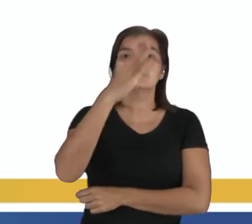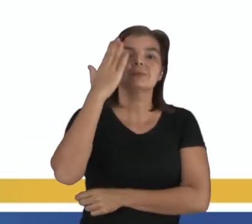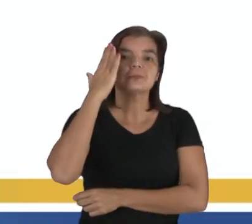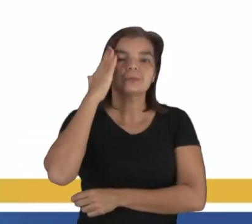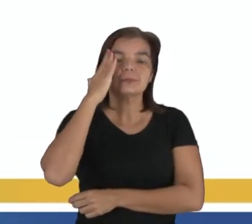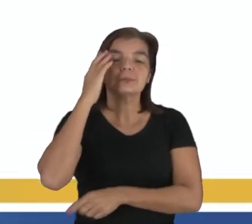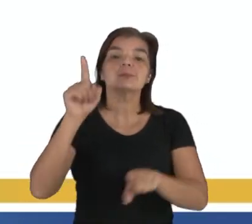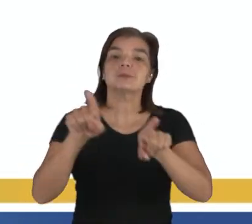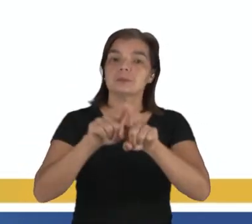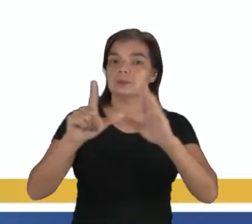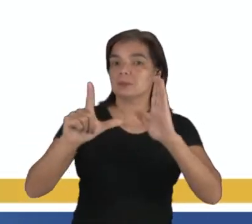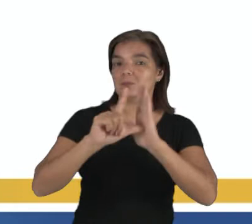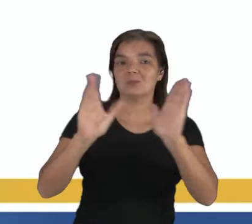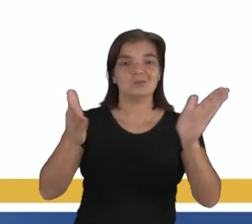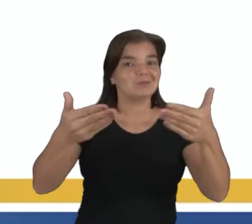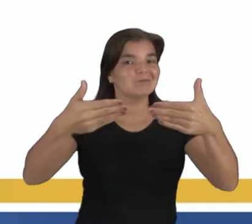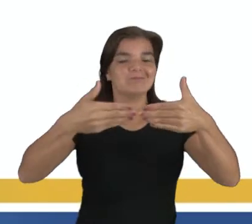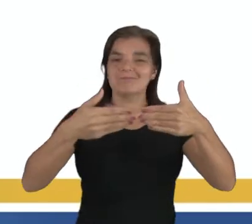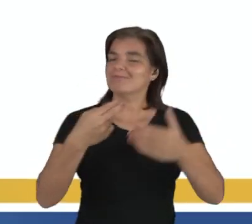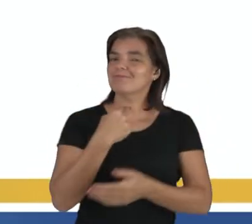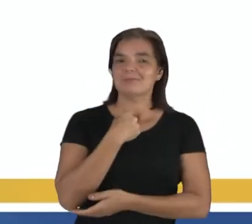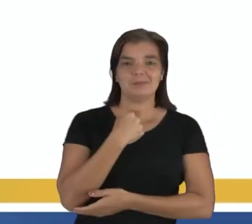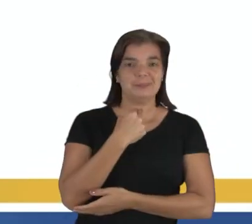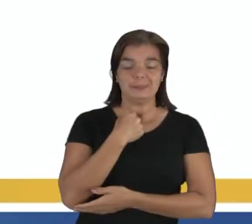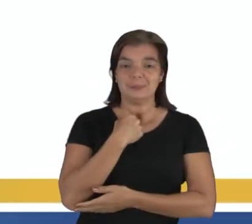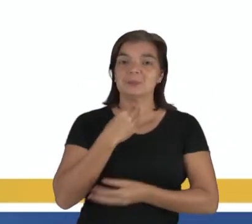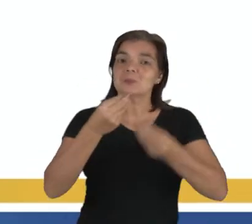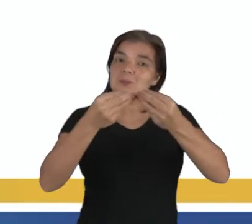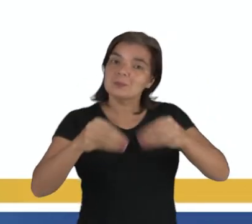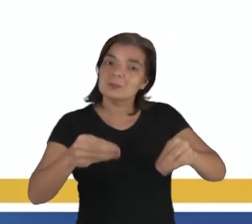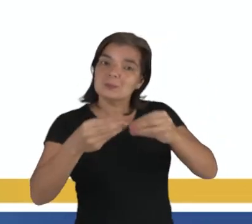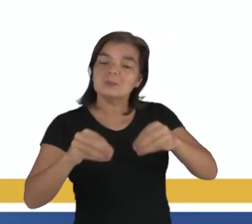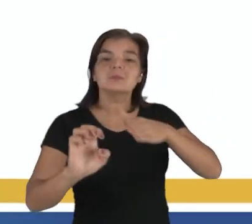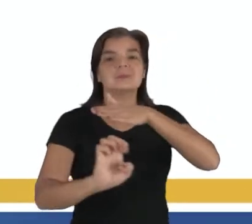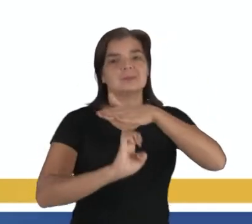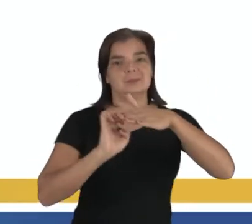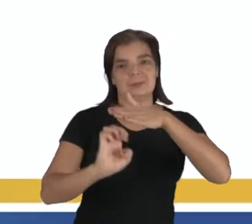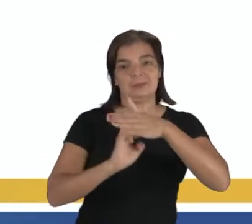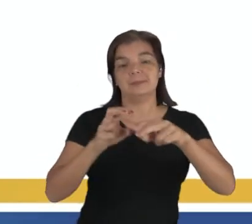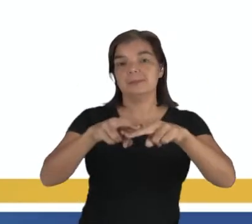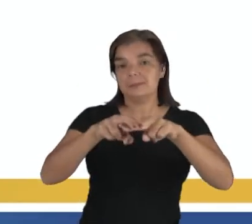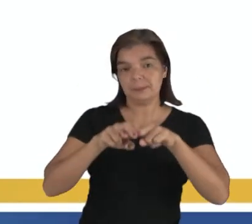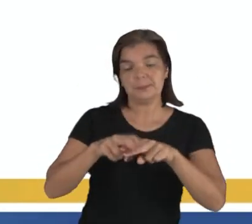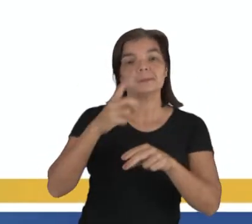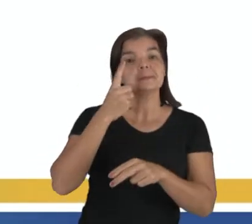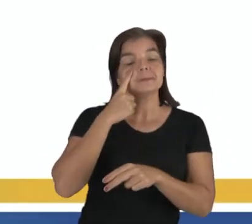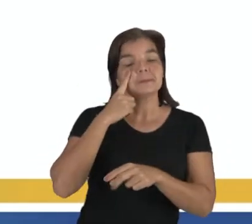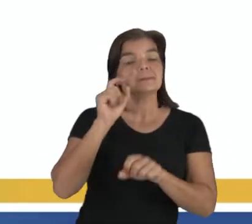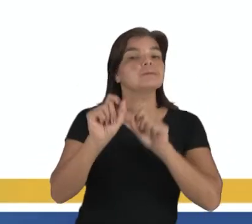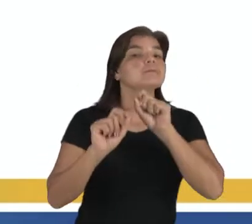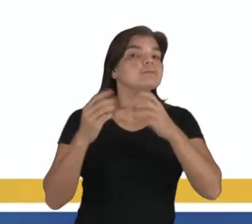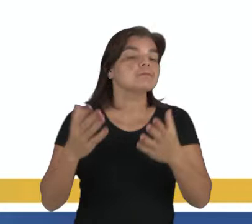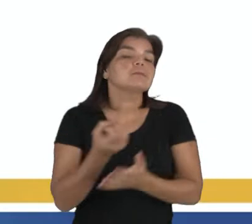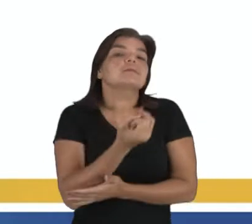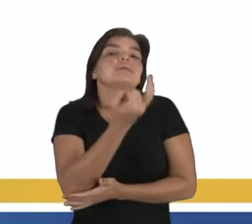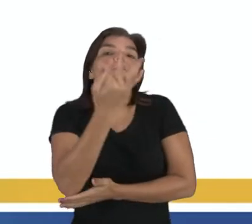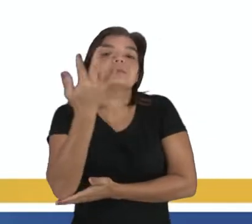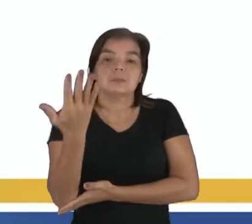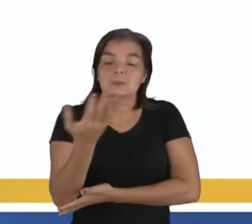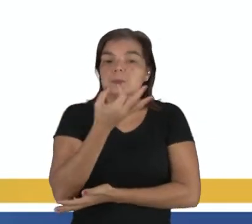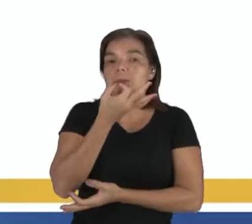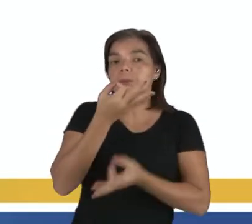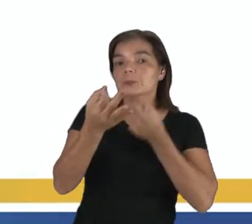que o comércio não deve ser fechado, que o comércio prejudica as empresas. Então, nós vamos falar, né, quais foram